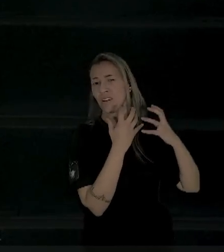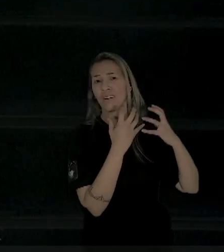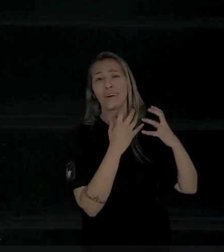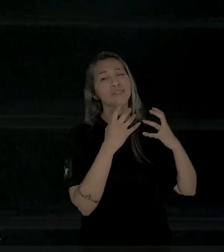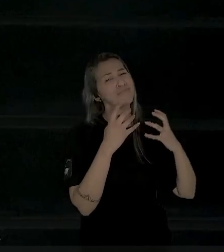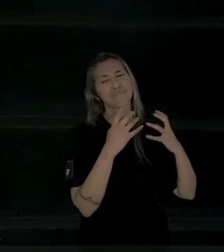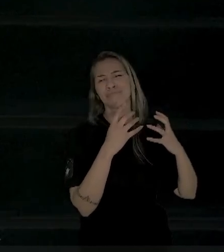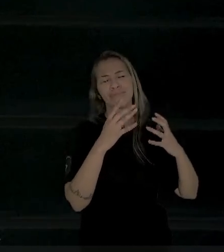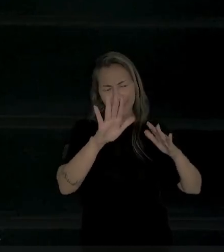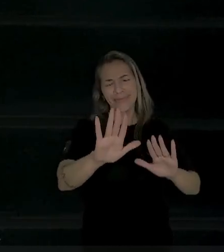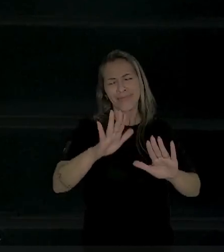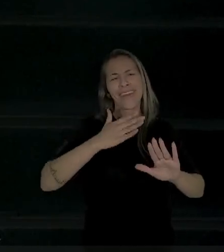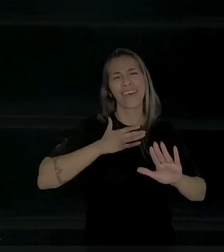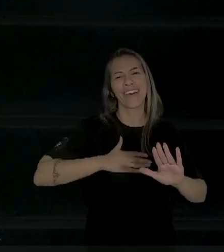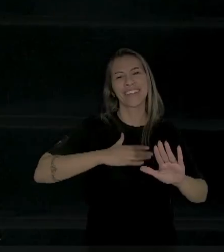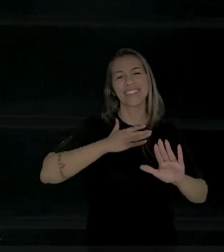para um deserto,